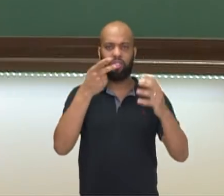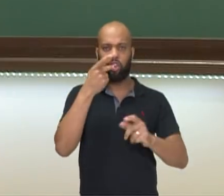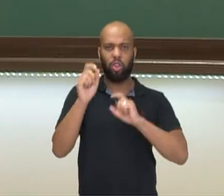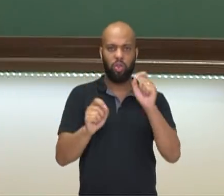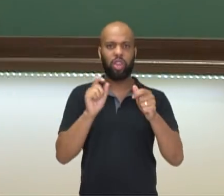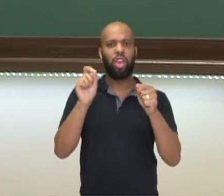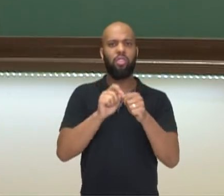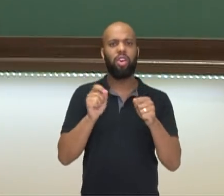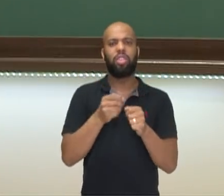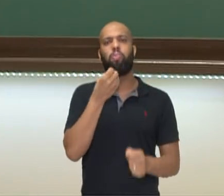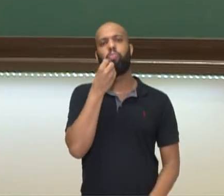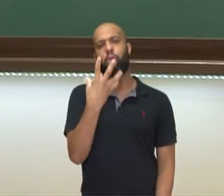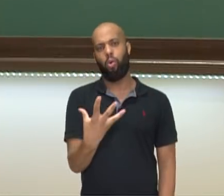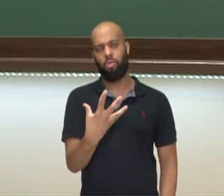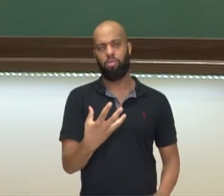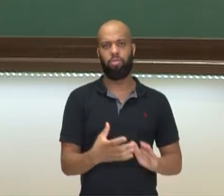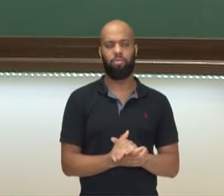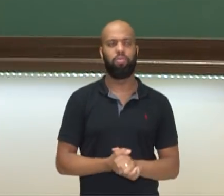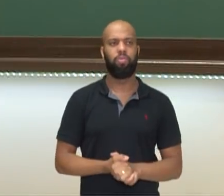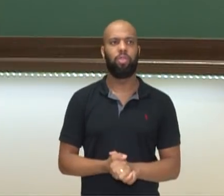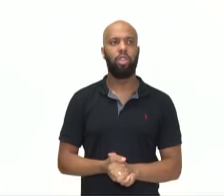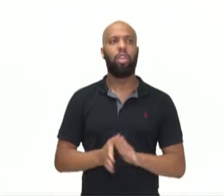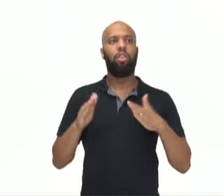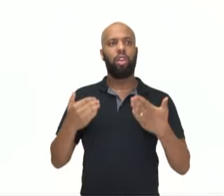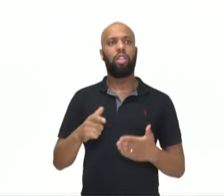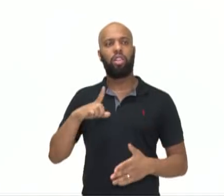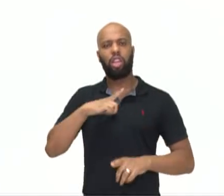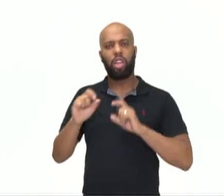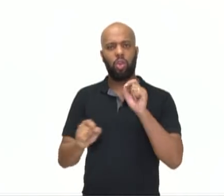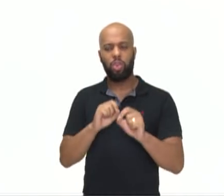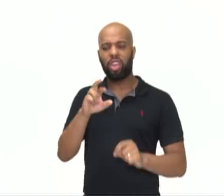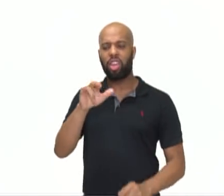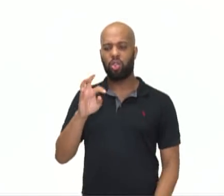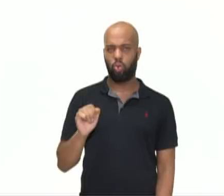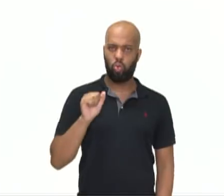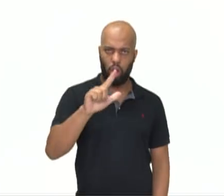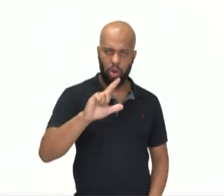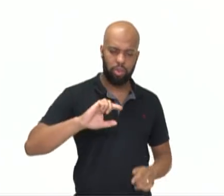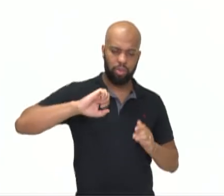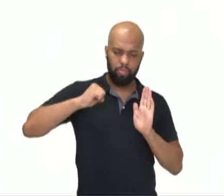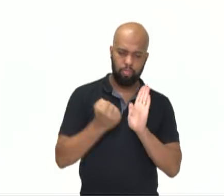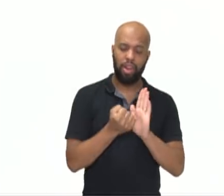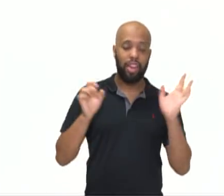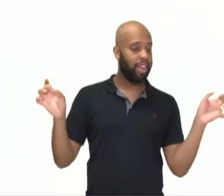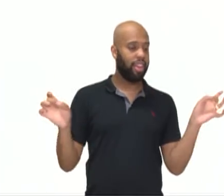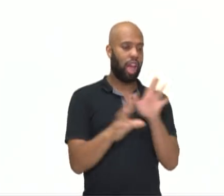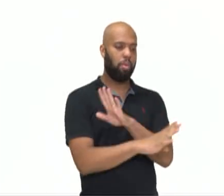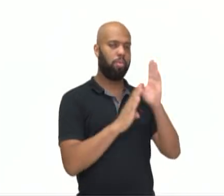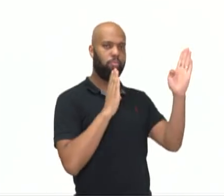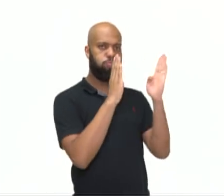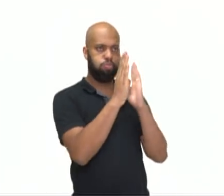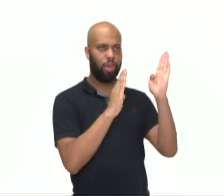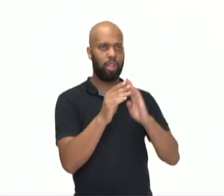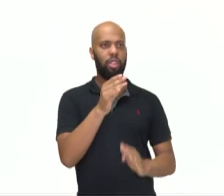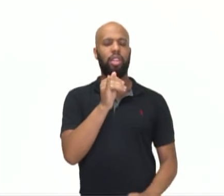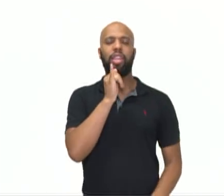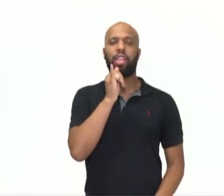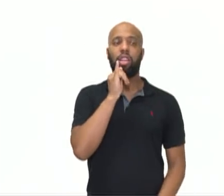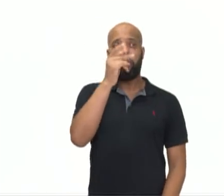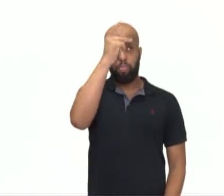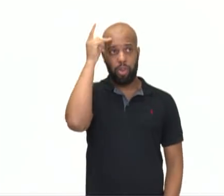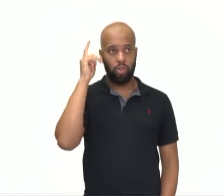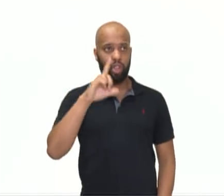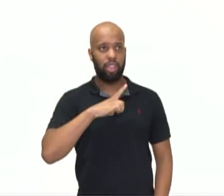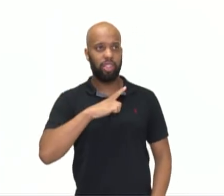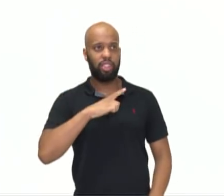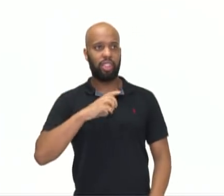ver a quem. Bom, o ritual que marca o término desse período, então tem todo um período que a pessoa fica